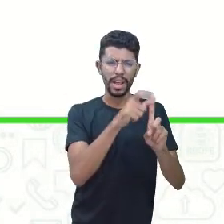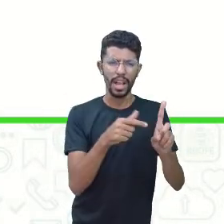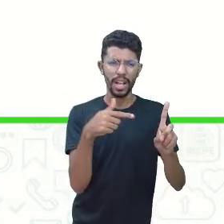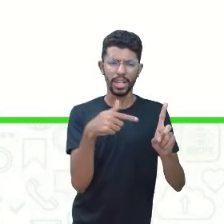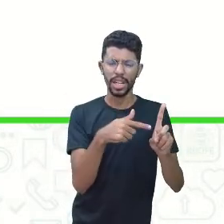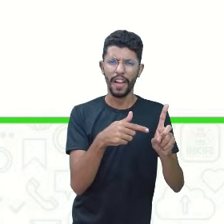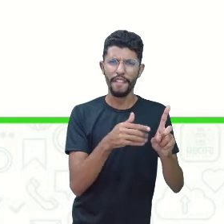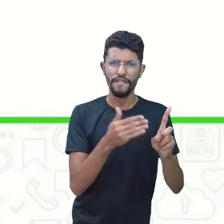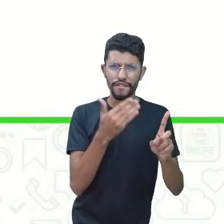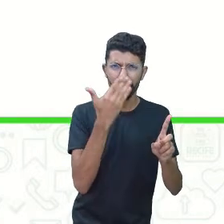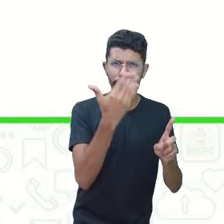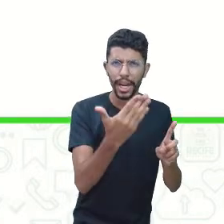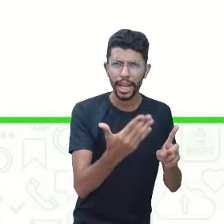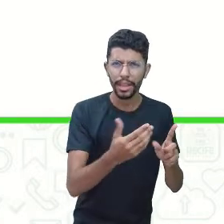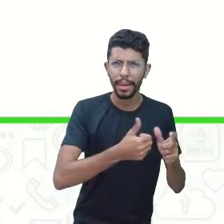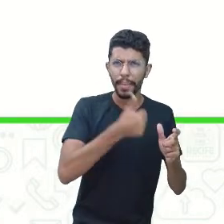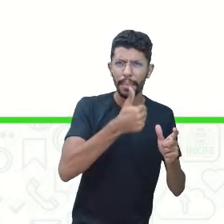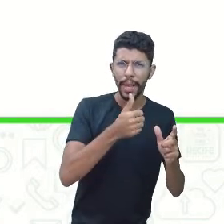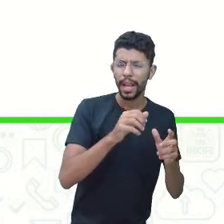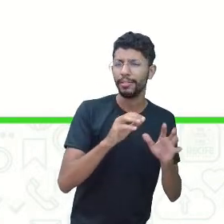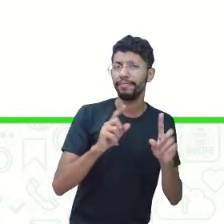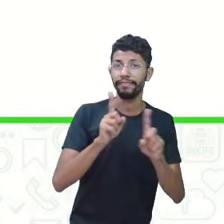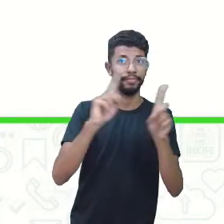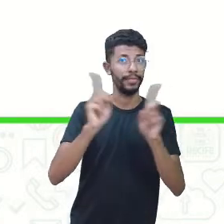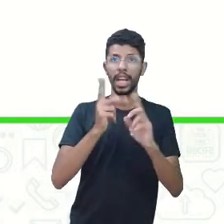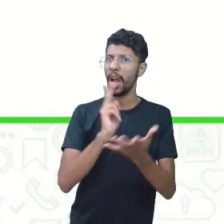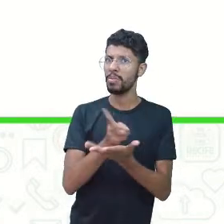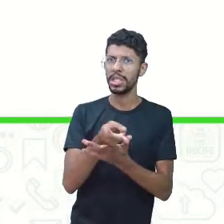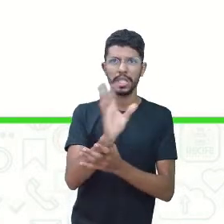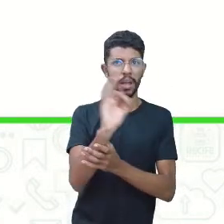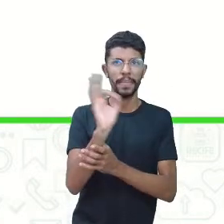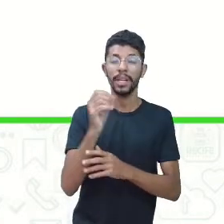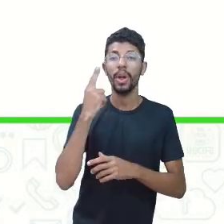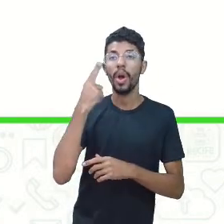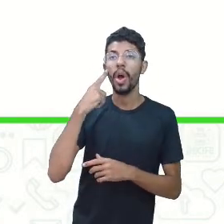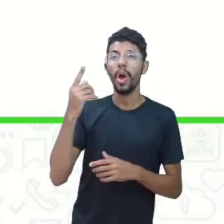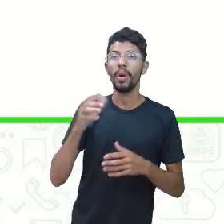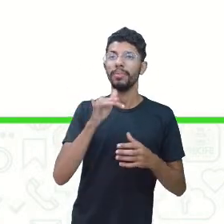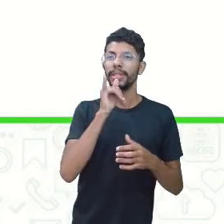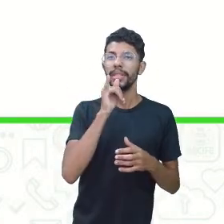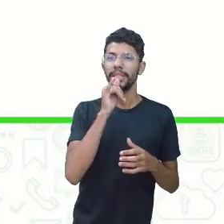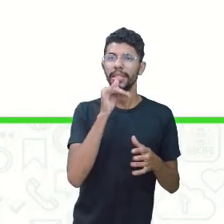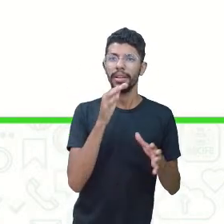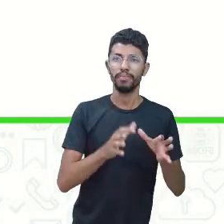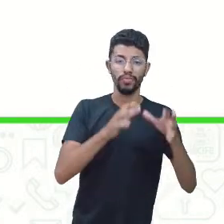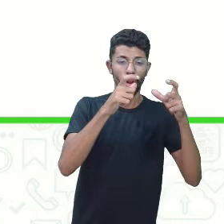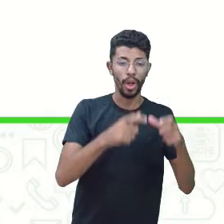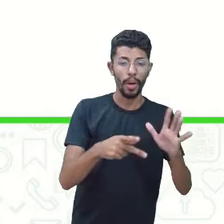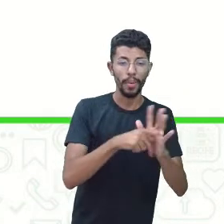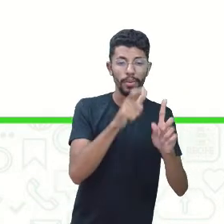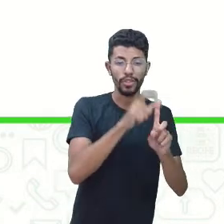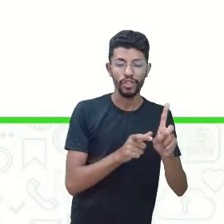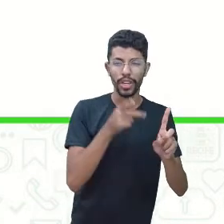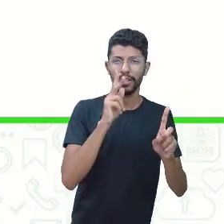gosta de estudar. Nem sempre. Então, ó, a ordem do sujeito na oração nem sempre é a mesma.